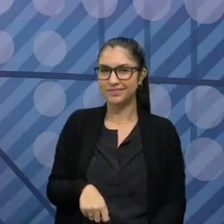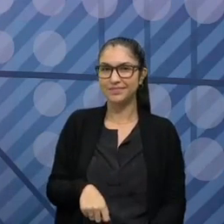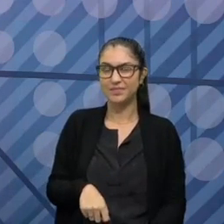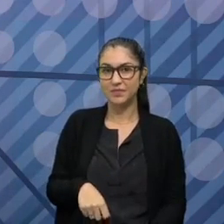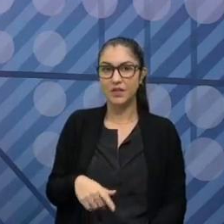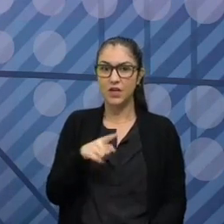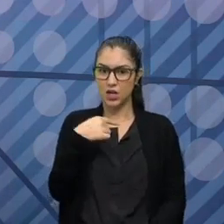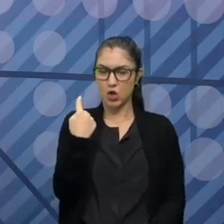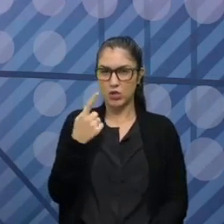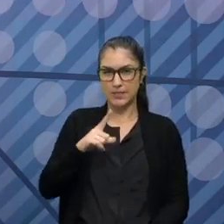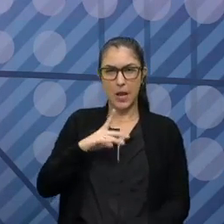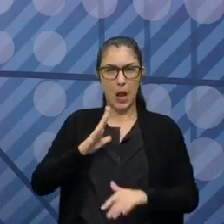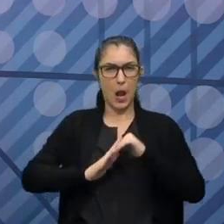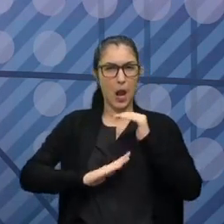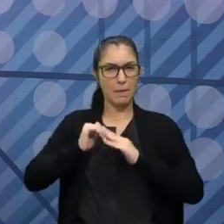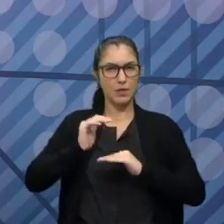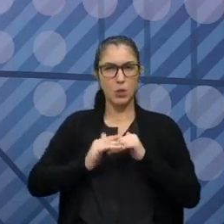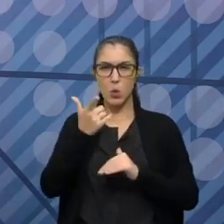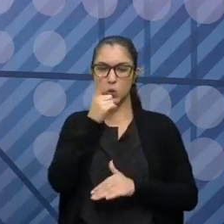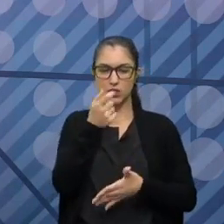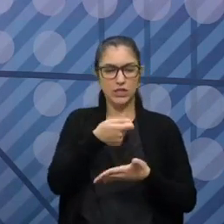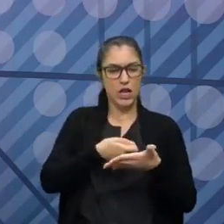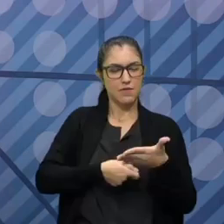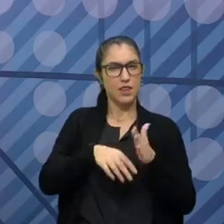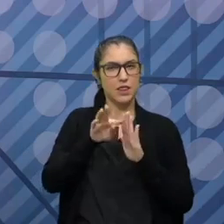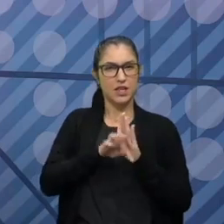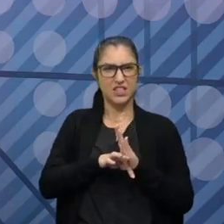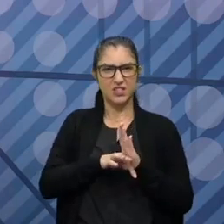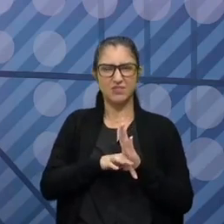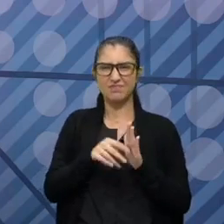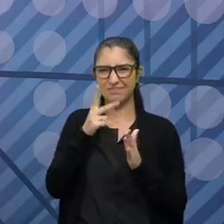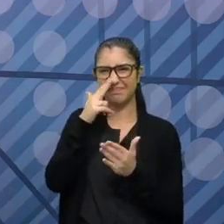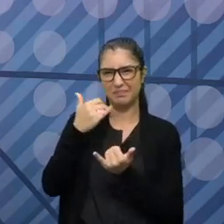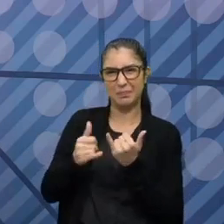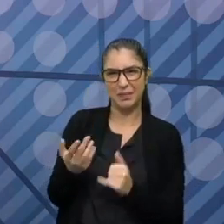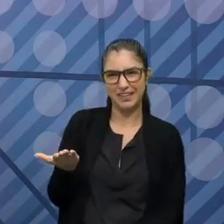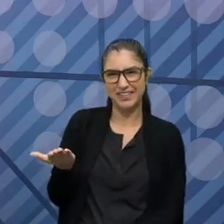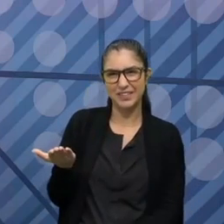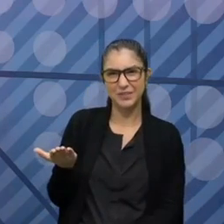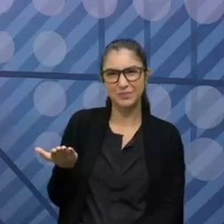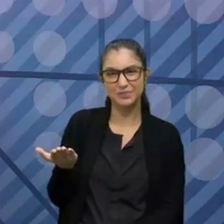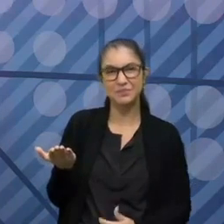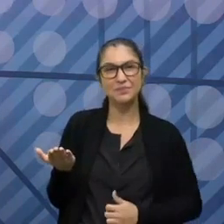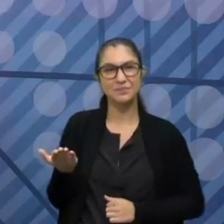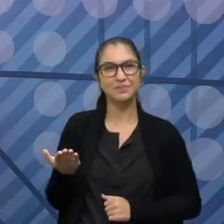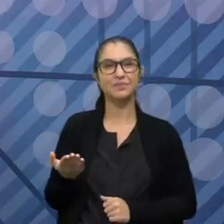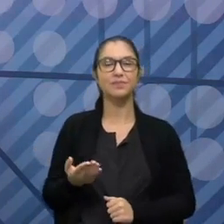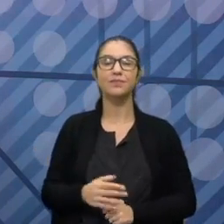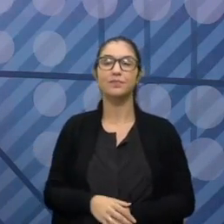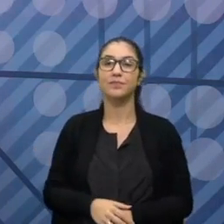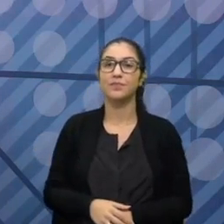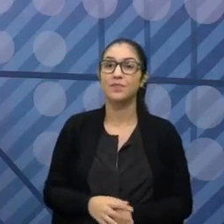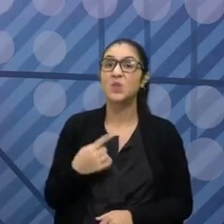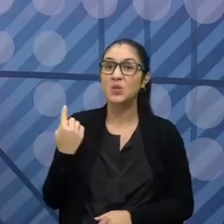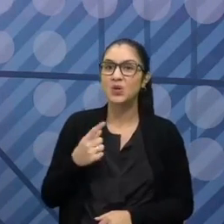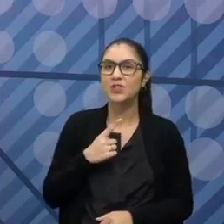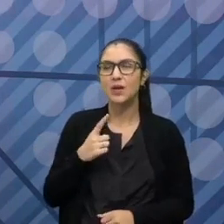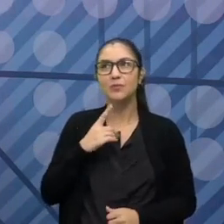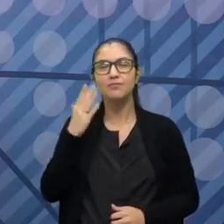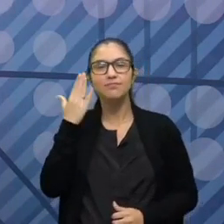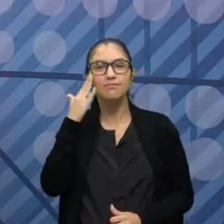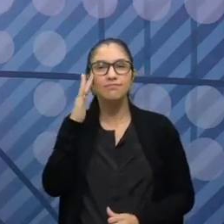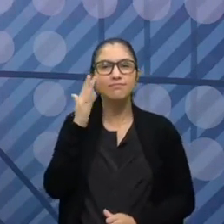Né? Que domínio nós temos do inglês para escrever um texto? Será que não ia ficar parecido com isso aqui? Ok? Então, nós tivemos uma